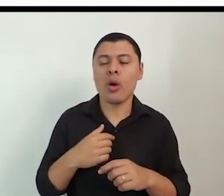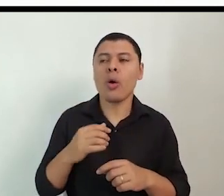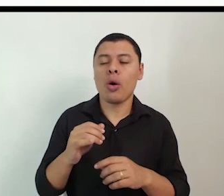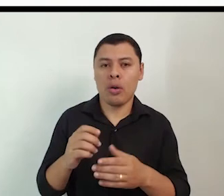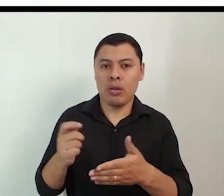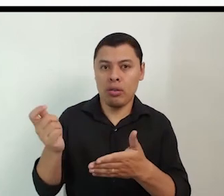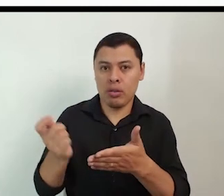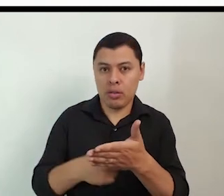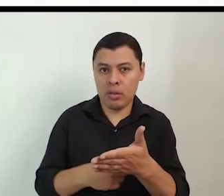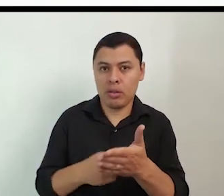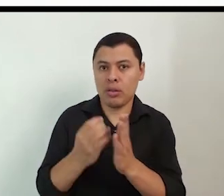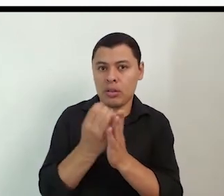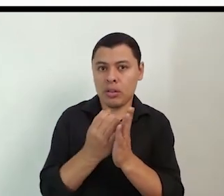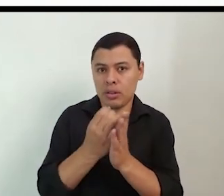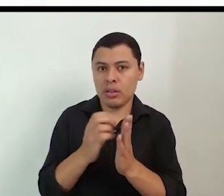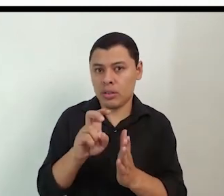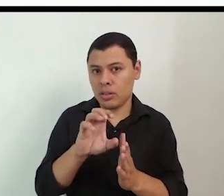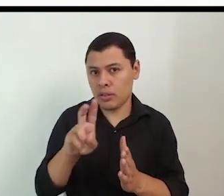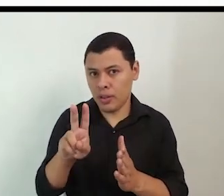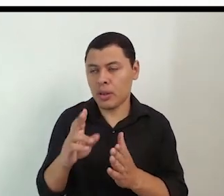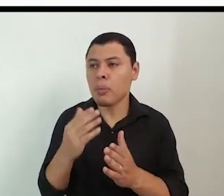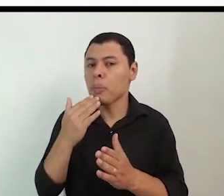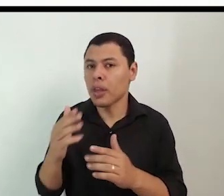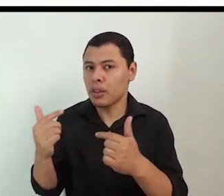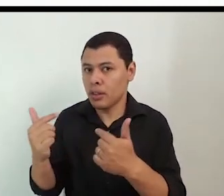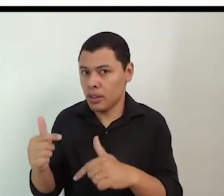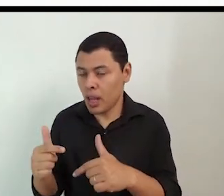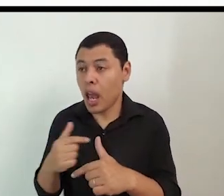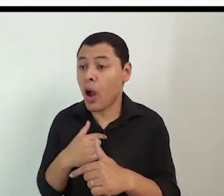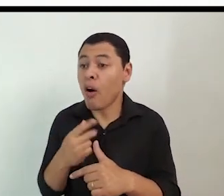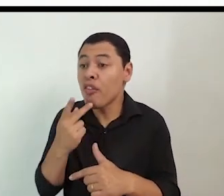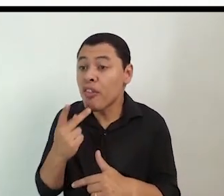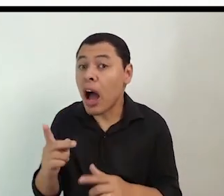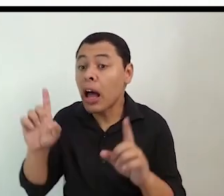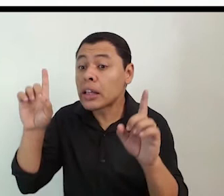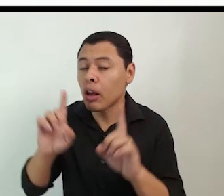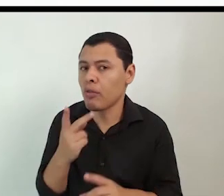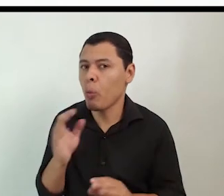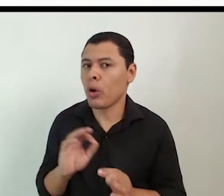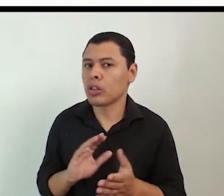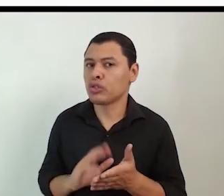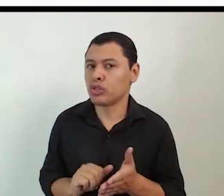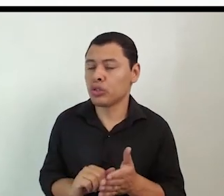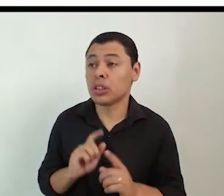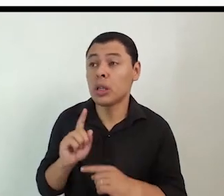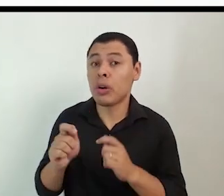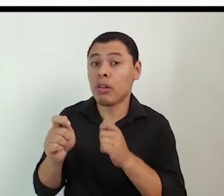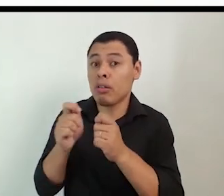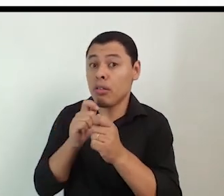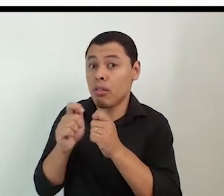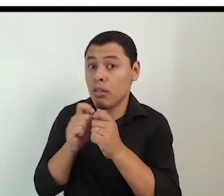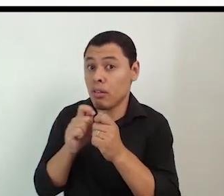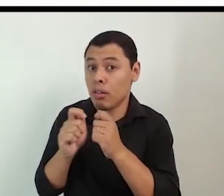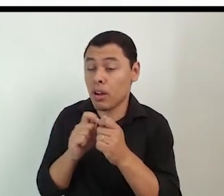candidatar como pessoa não sem deficiência, no caso. E durante o processo seletivo eu